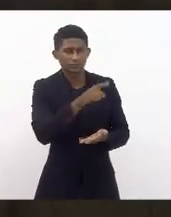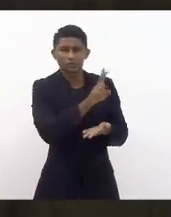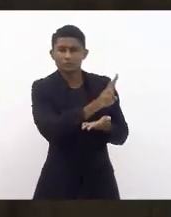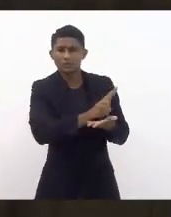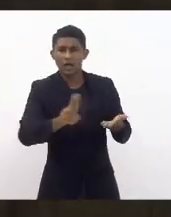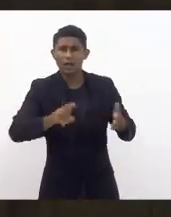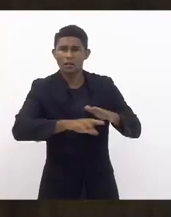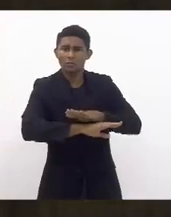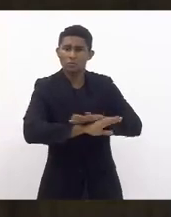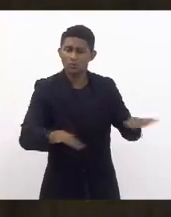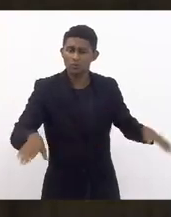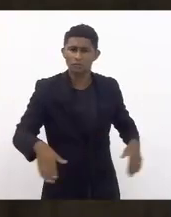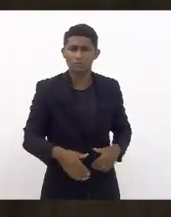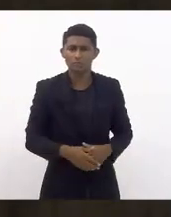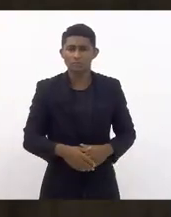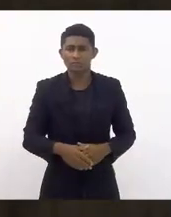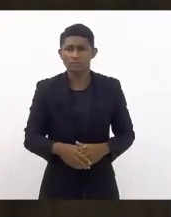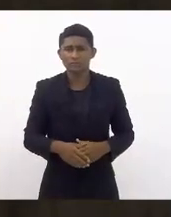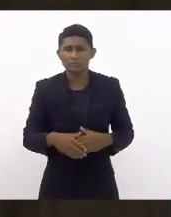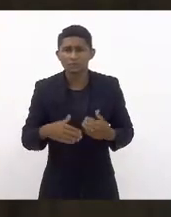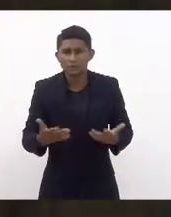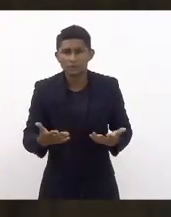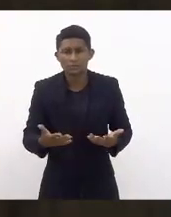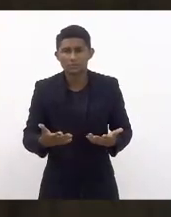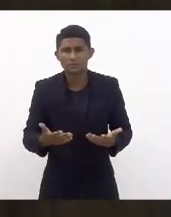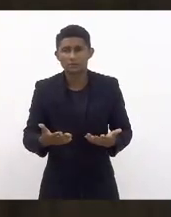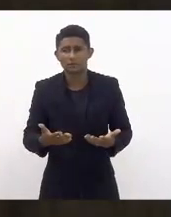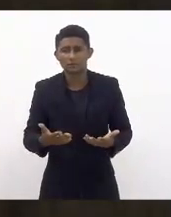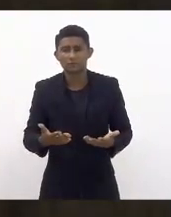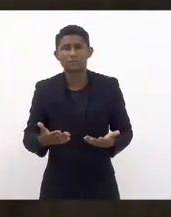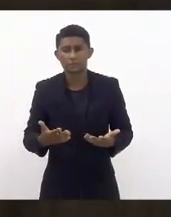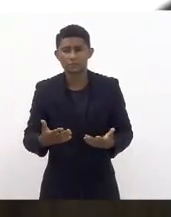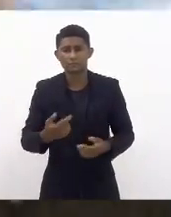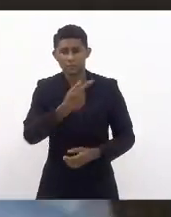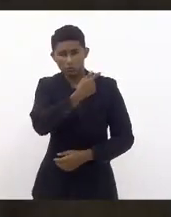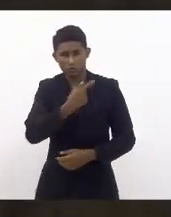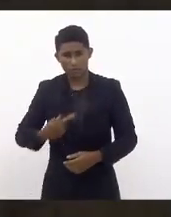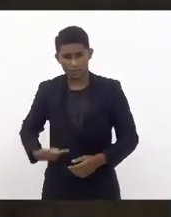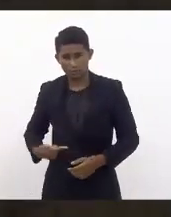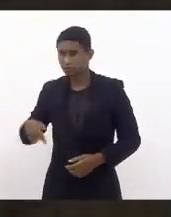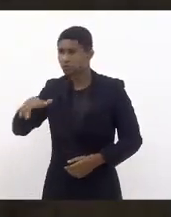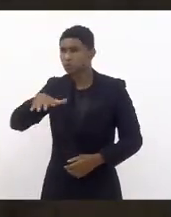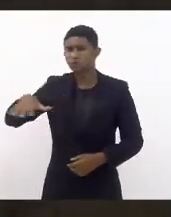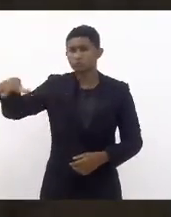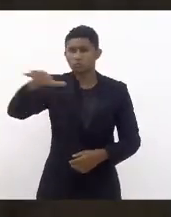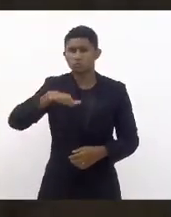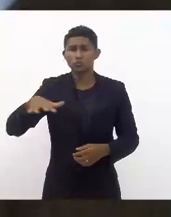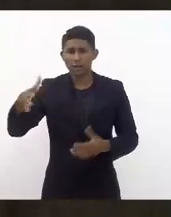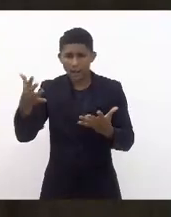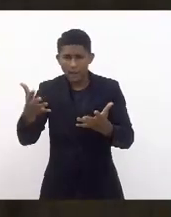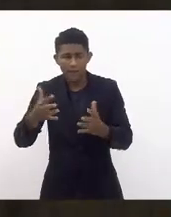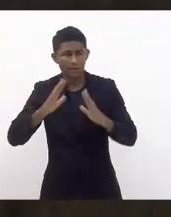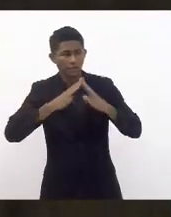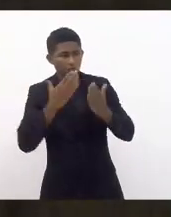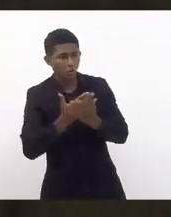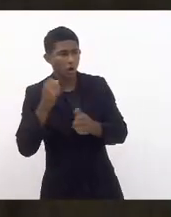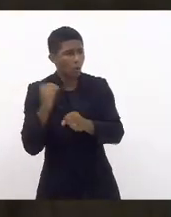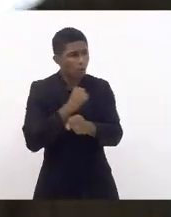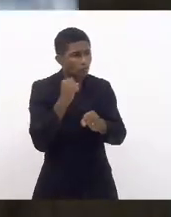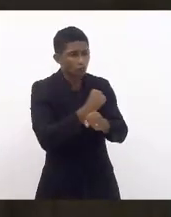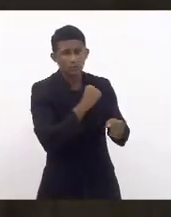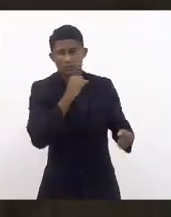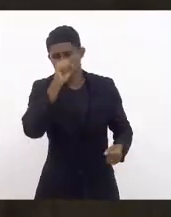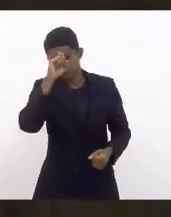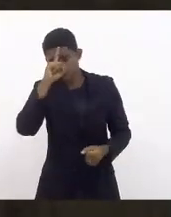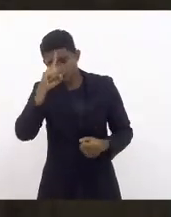uma universidade. Porra, não é brincadeira, não. Todo governador quer construir escola, quer construir